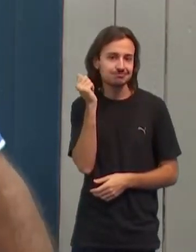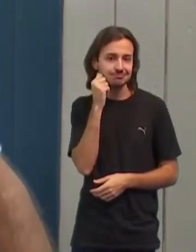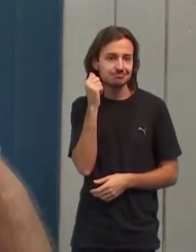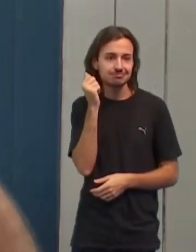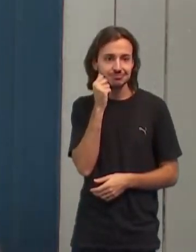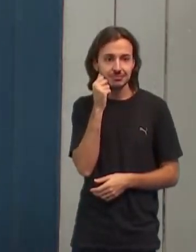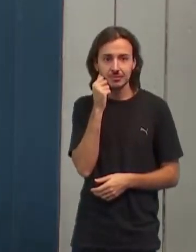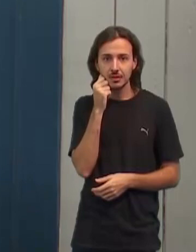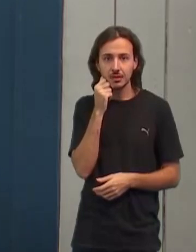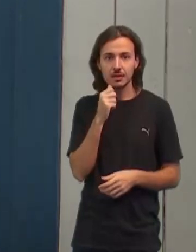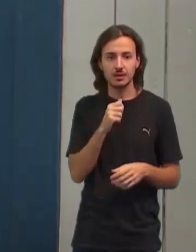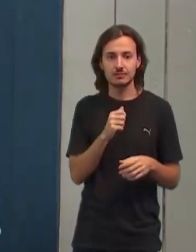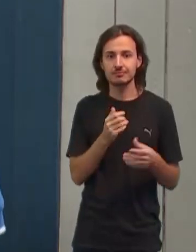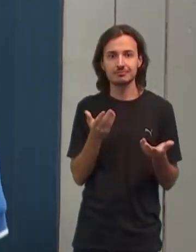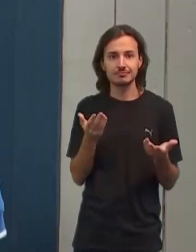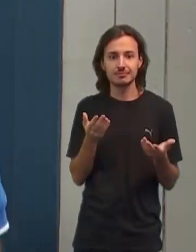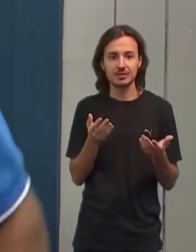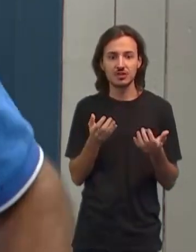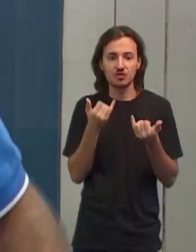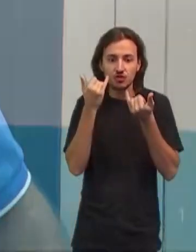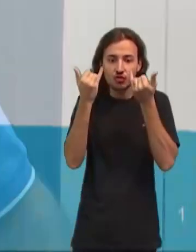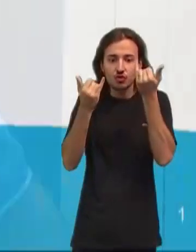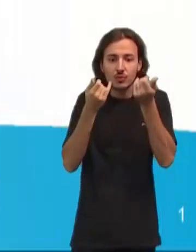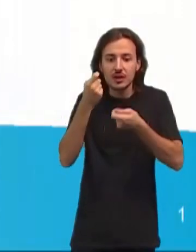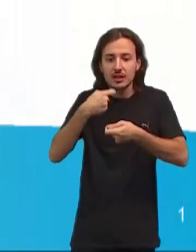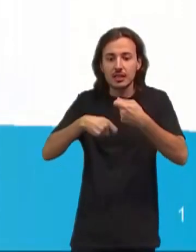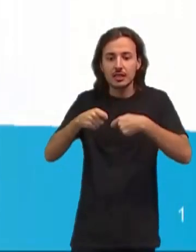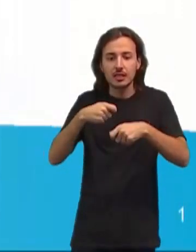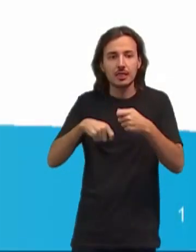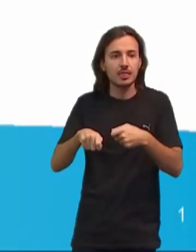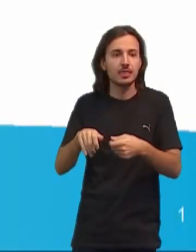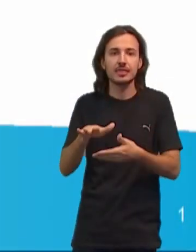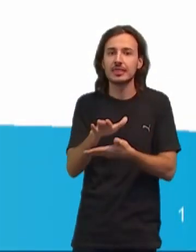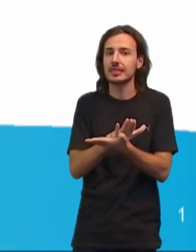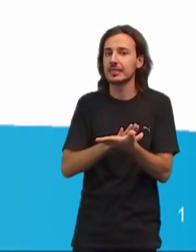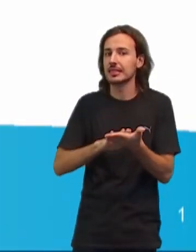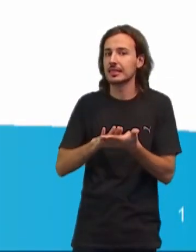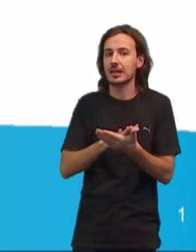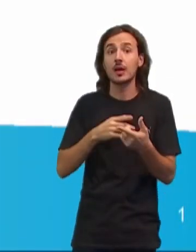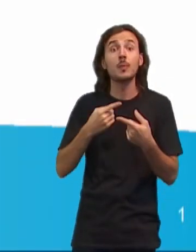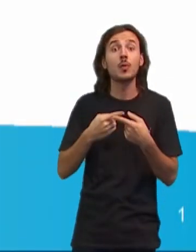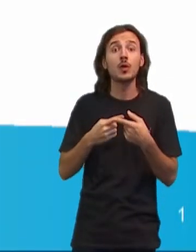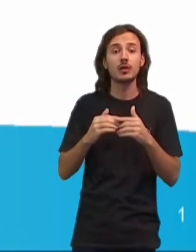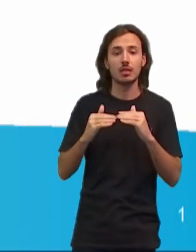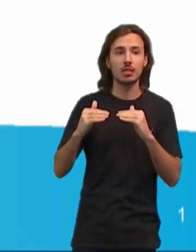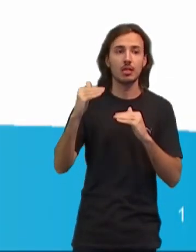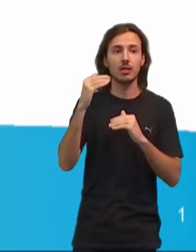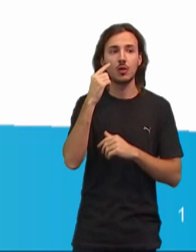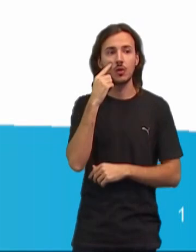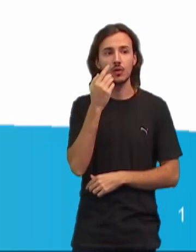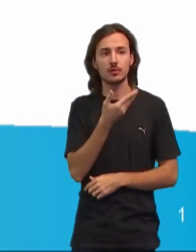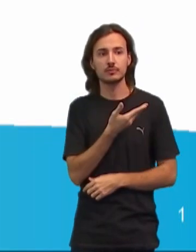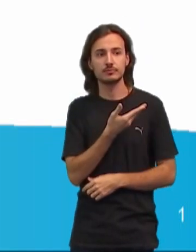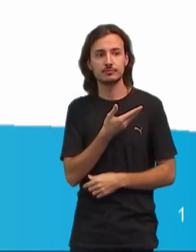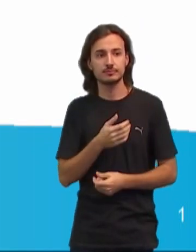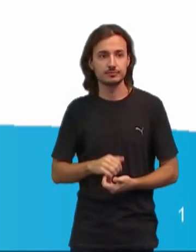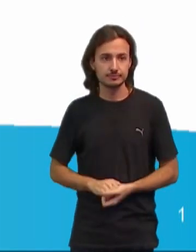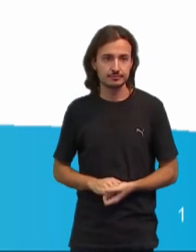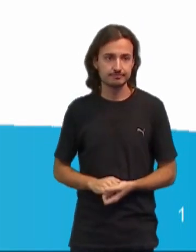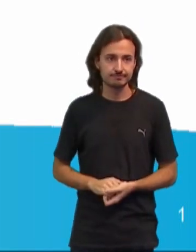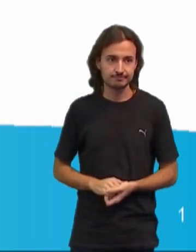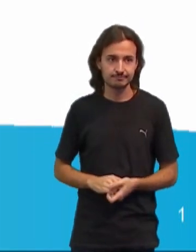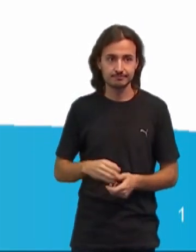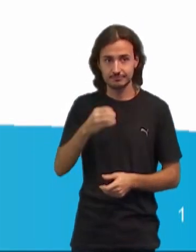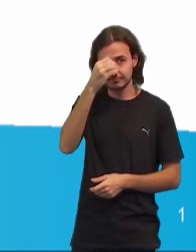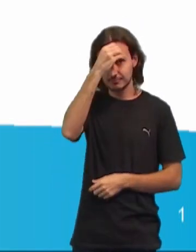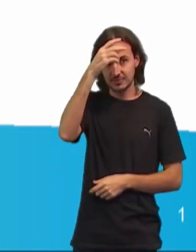trazer o índice porque estava acima do prudencial. Vamos lá. Prefeitura ultrapassa o limite prudencial de 95%.